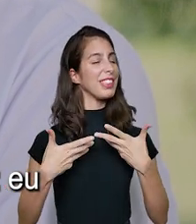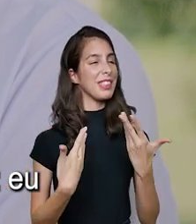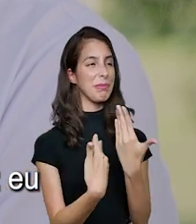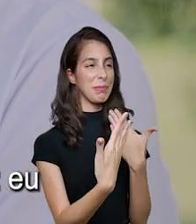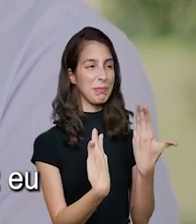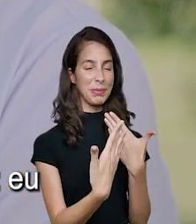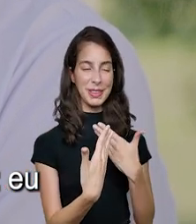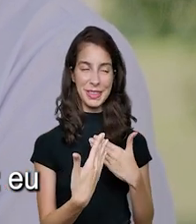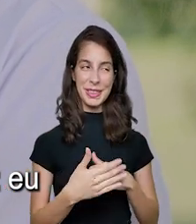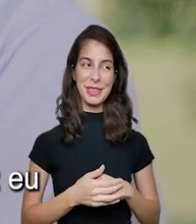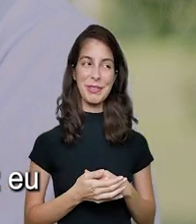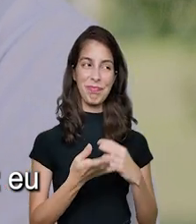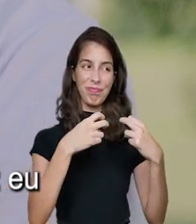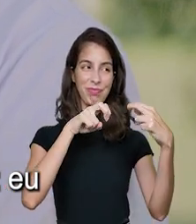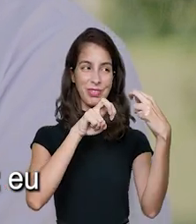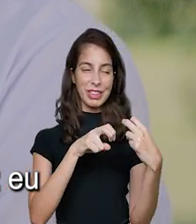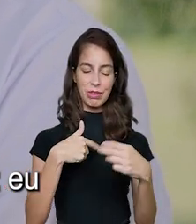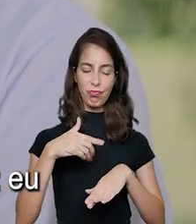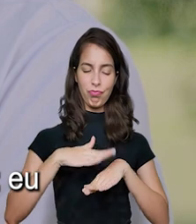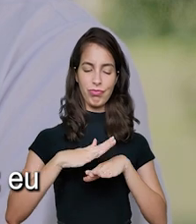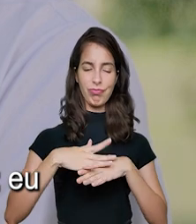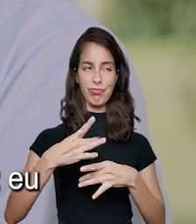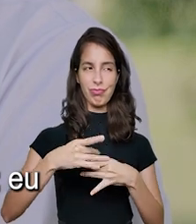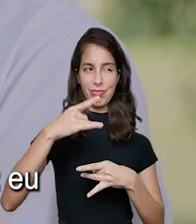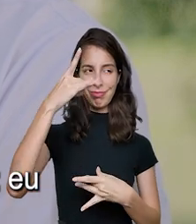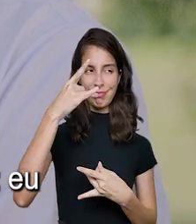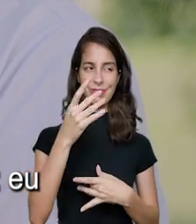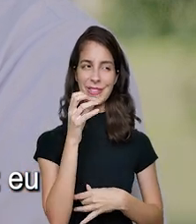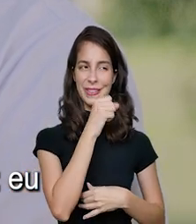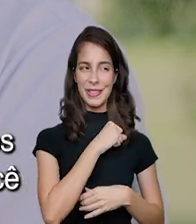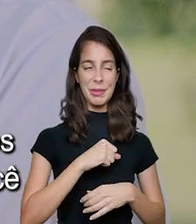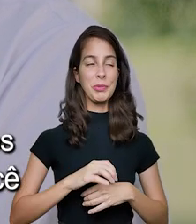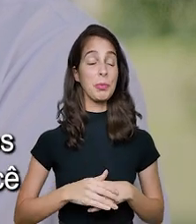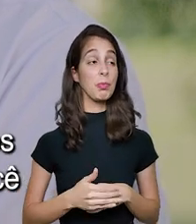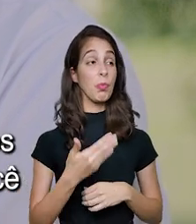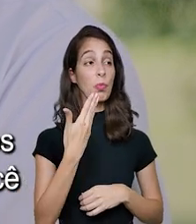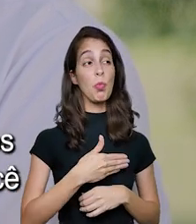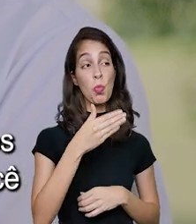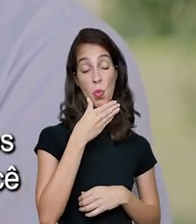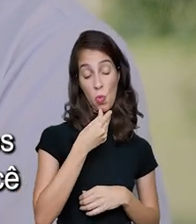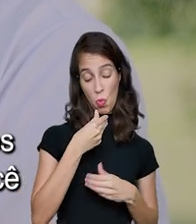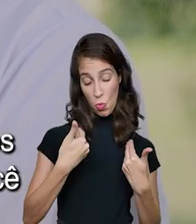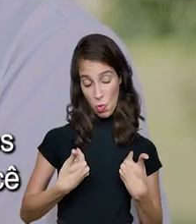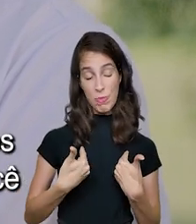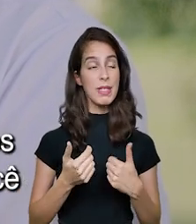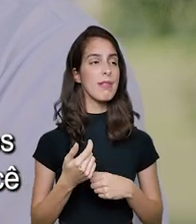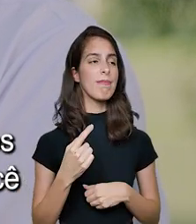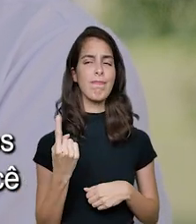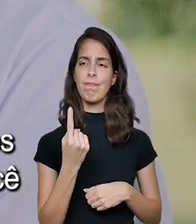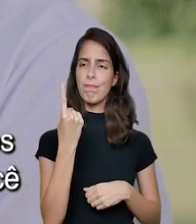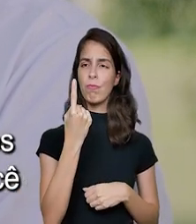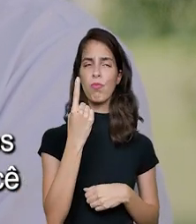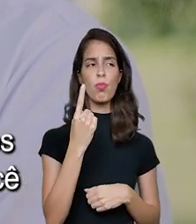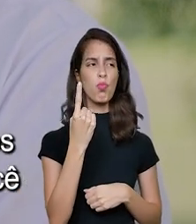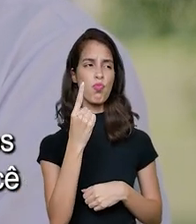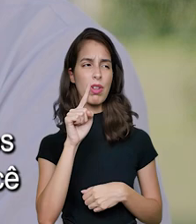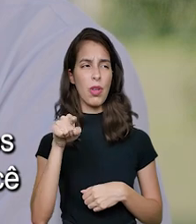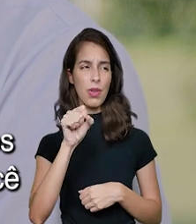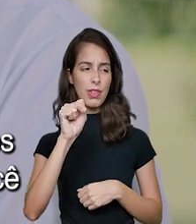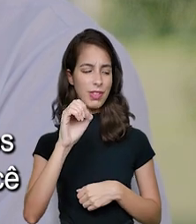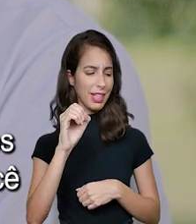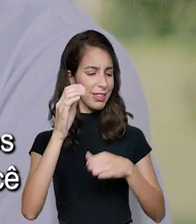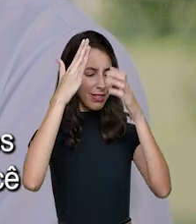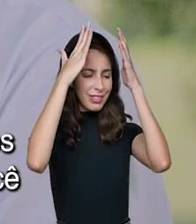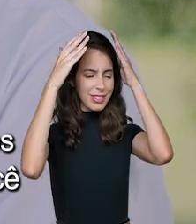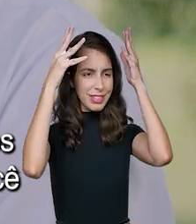contigo Eu também quero me me apresentar me descrever Eu sou um homem tem 1,80 né tem